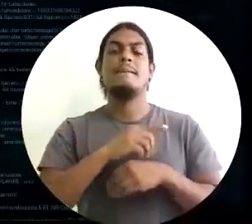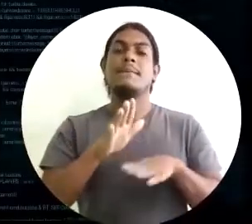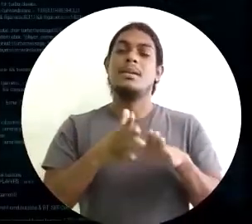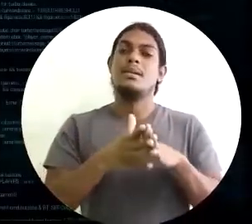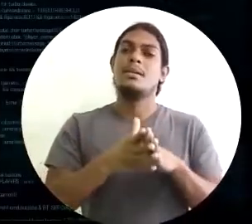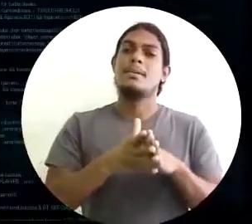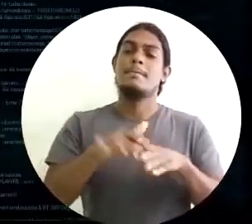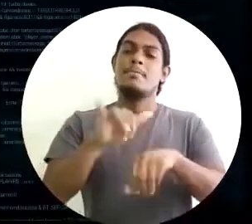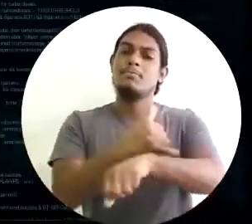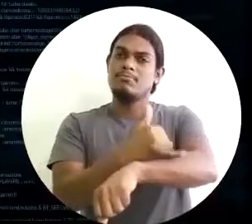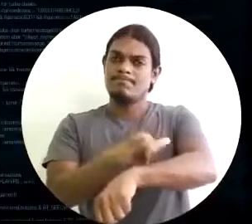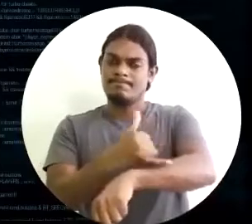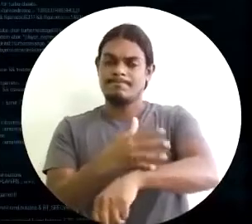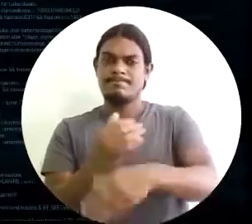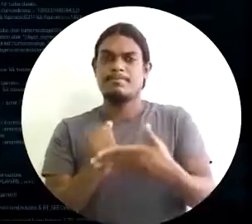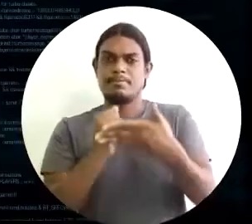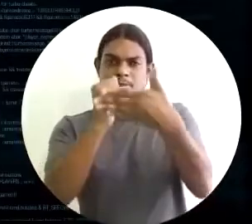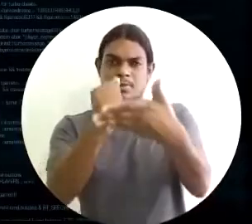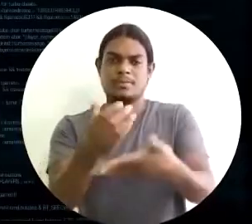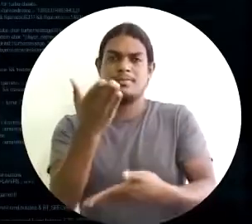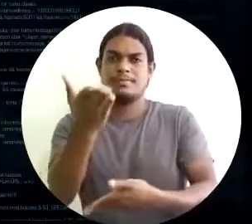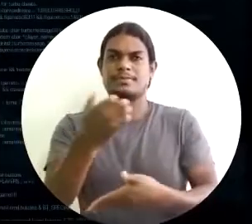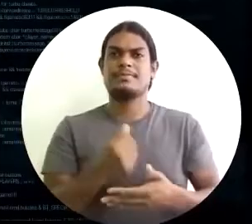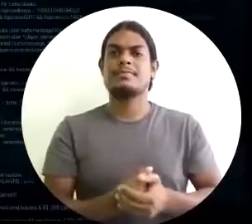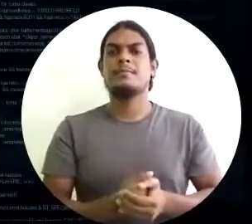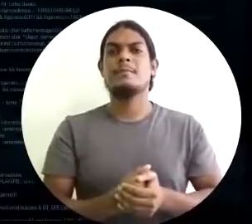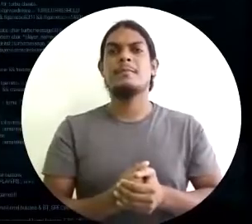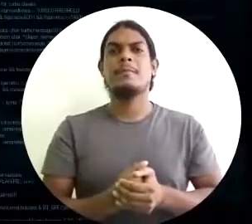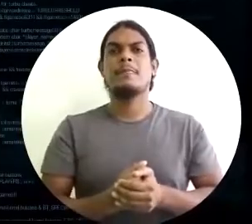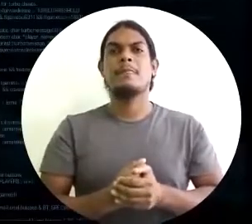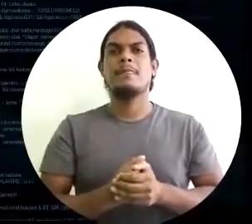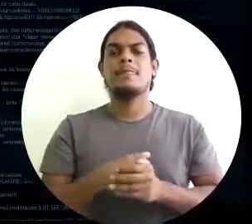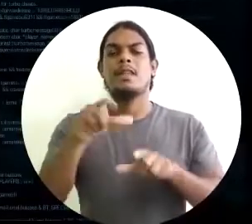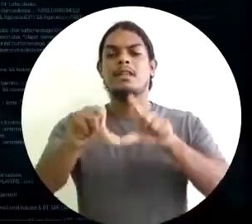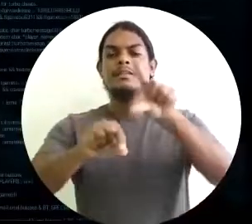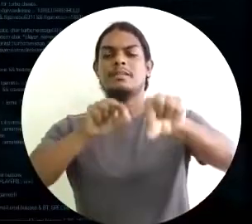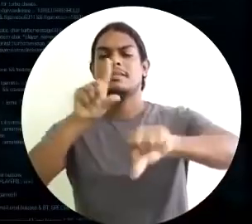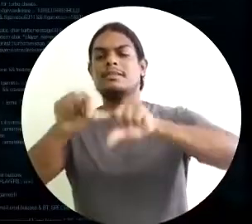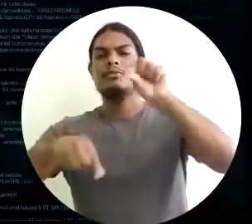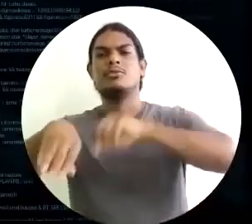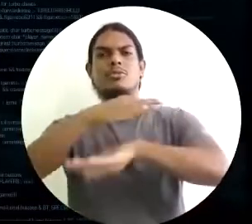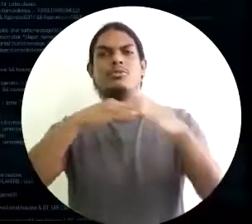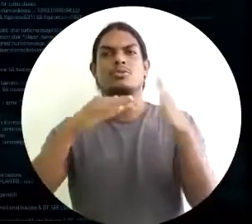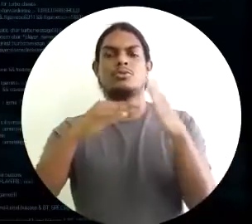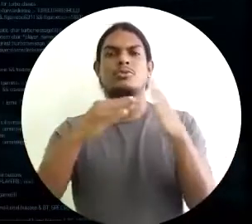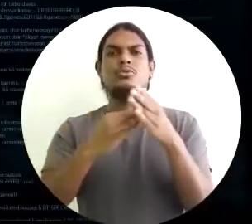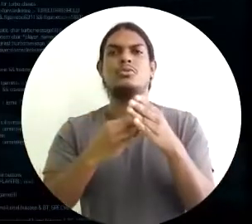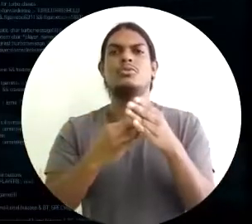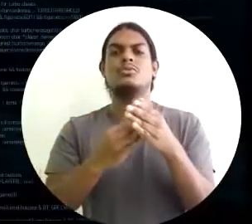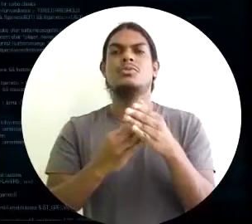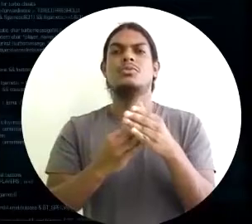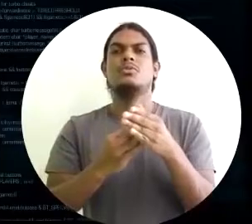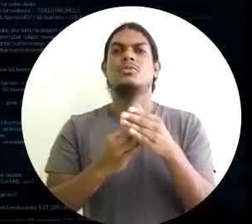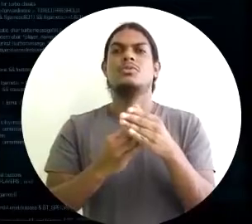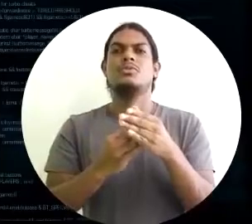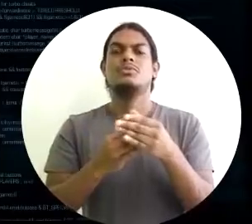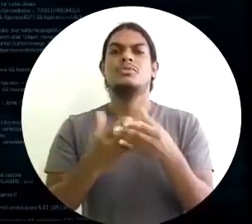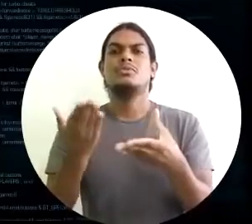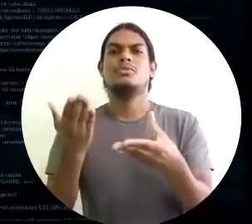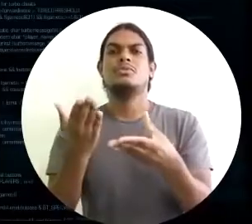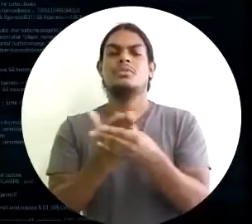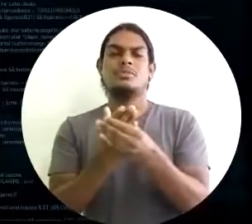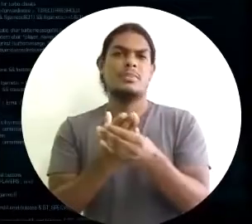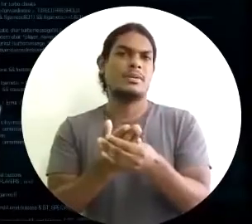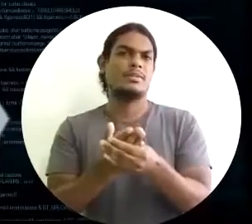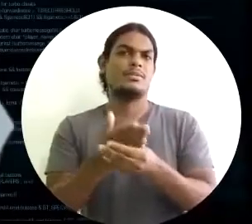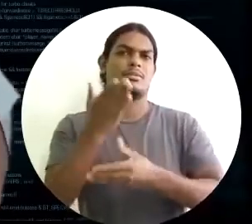eles são, na verdade, todos os arquivos necessários para você visualizar a composição de sua página.